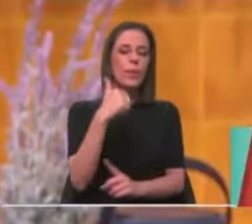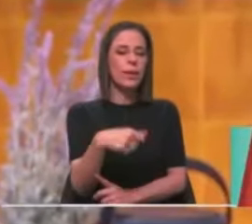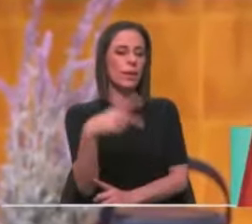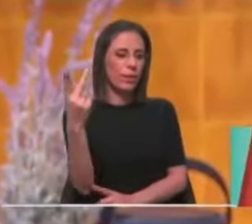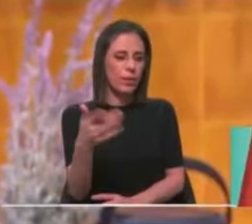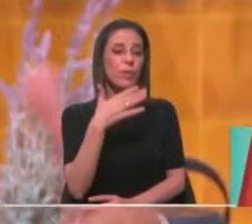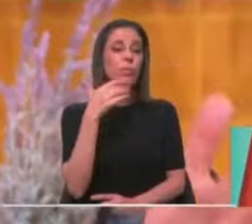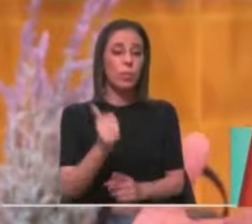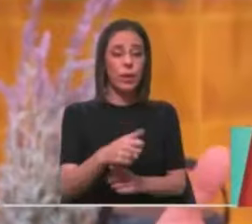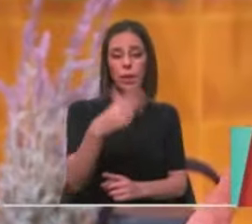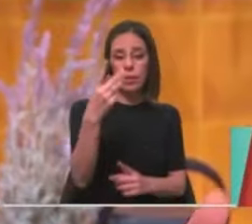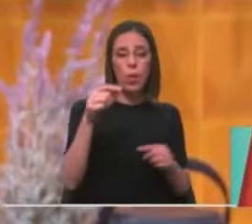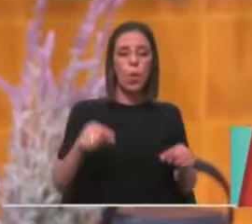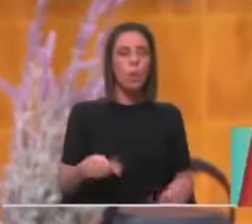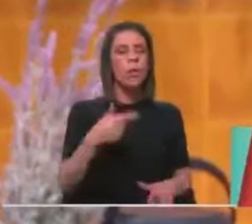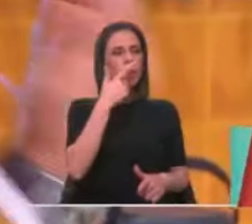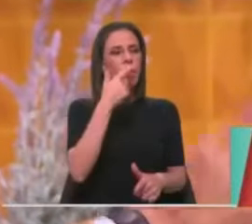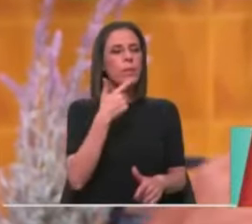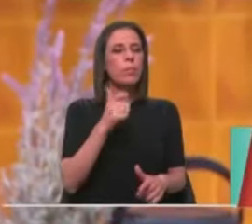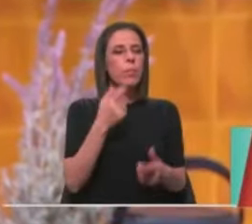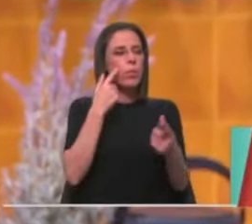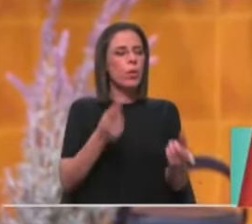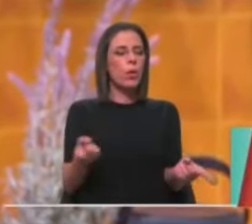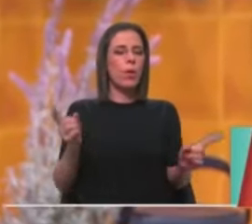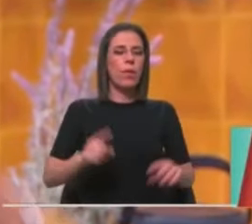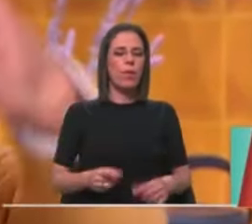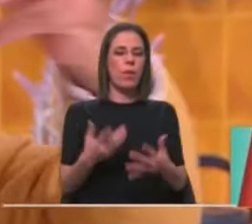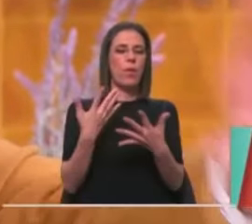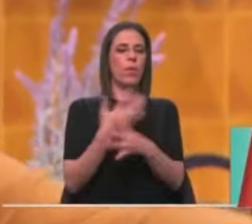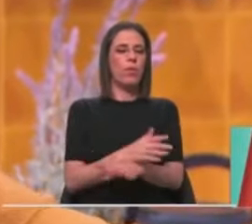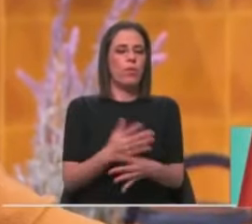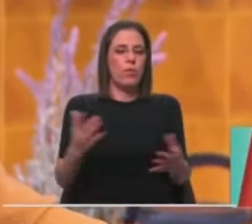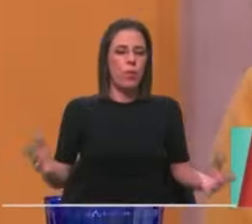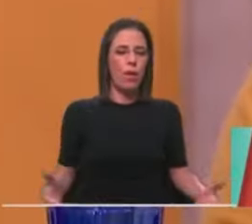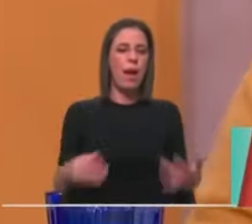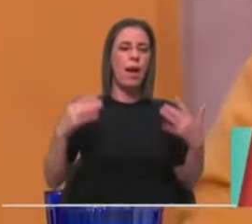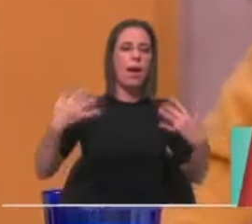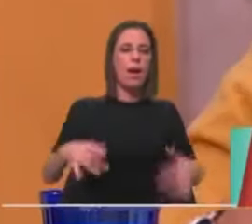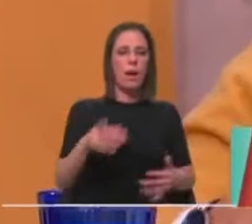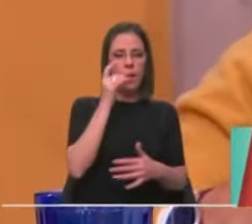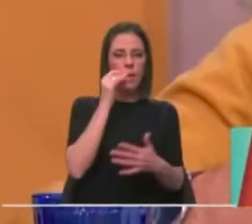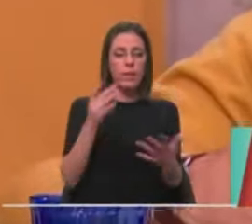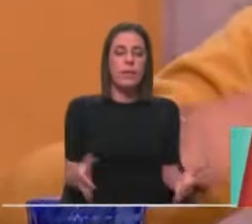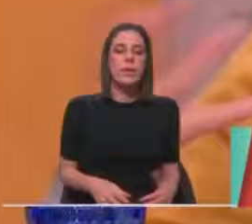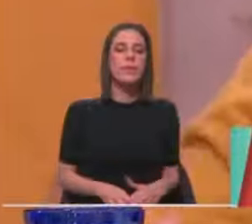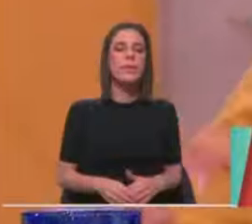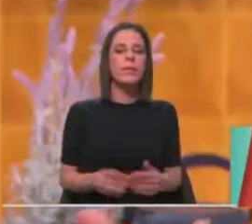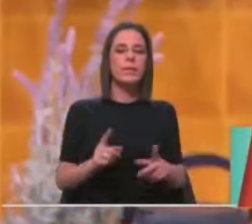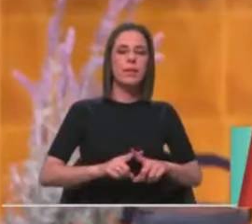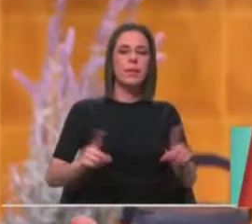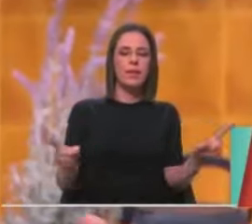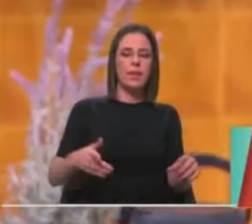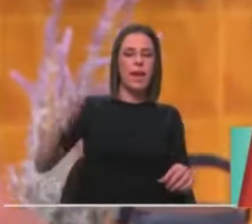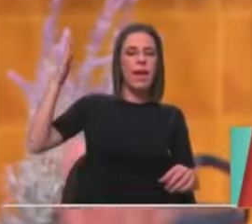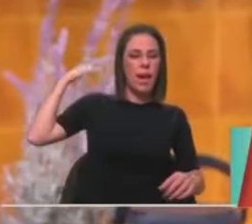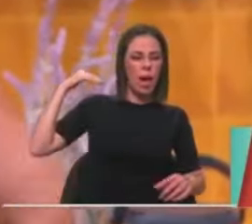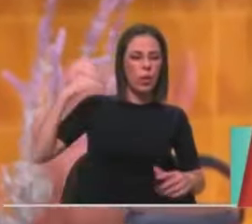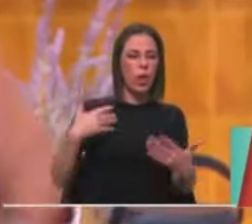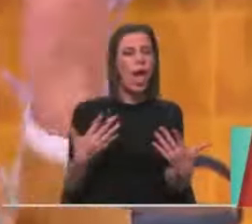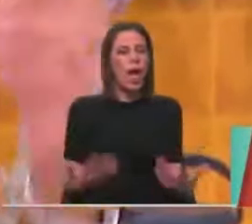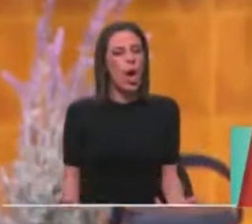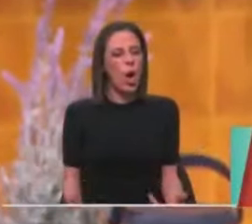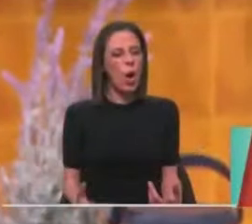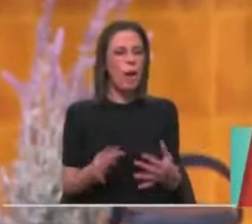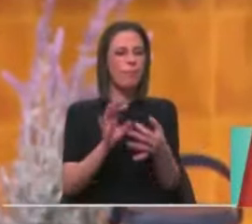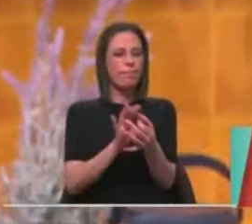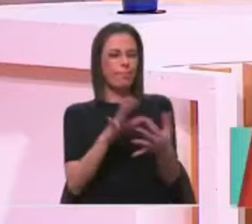Bonita de televisão. Sim, e hoje as pessoas perguntam, porquê é que não veio o Furor? Porquê é que não veio o Ai os Homens? Eu acho que era diferente naquela altura. Se viesse hoje, se